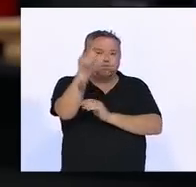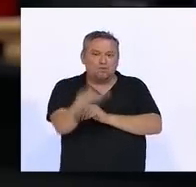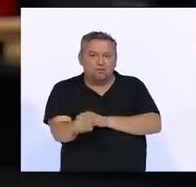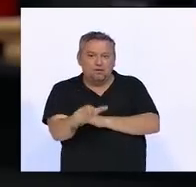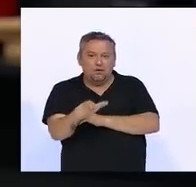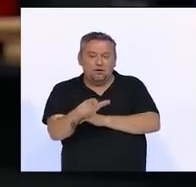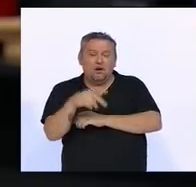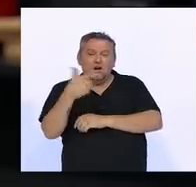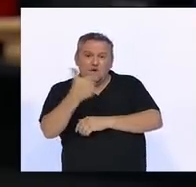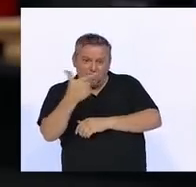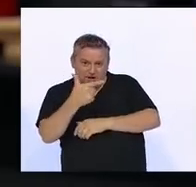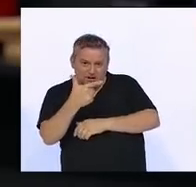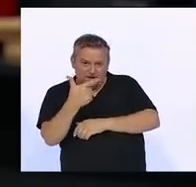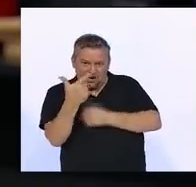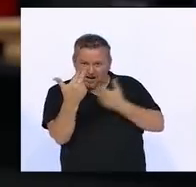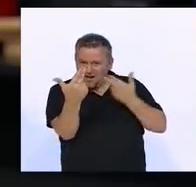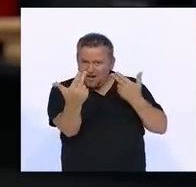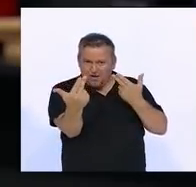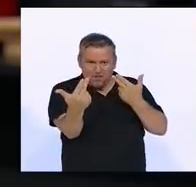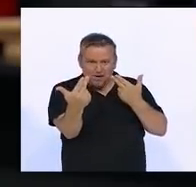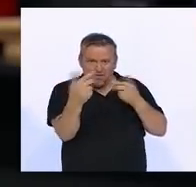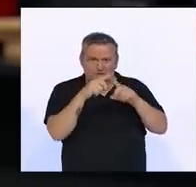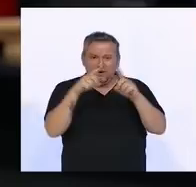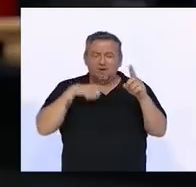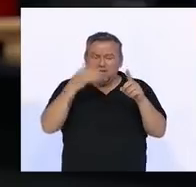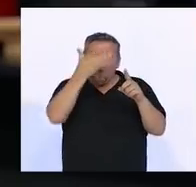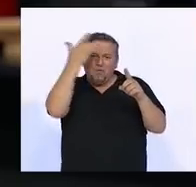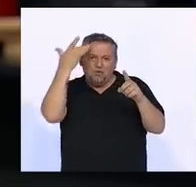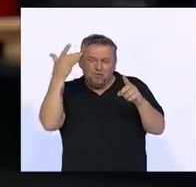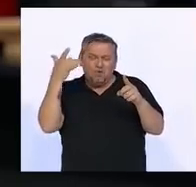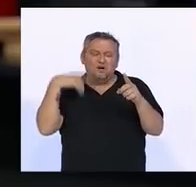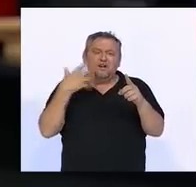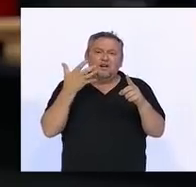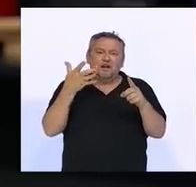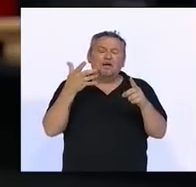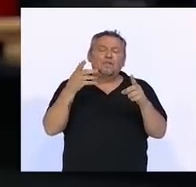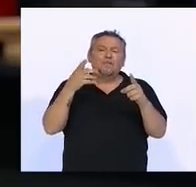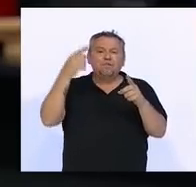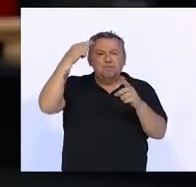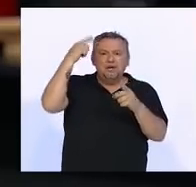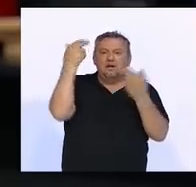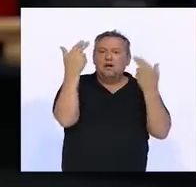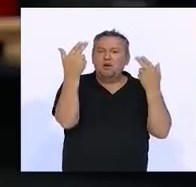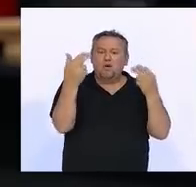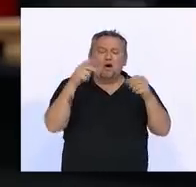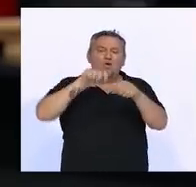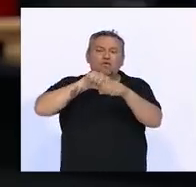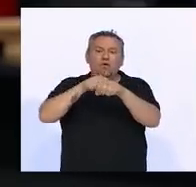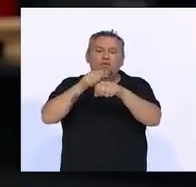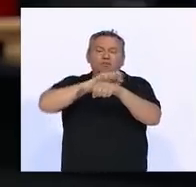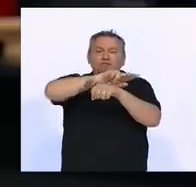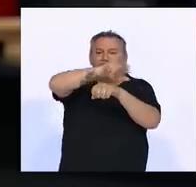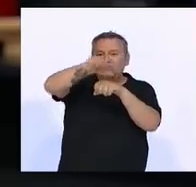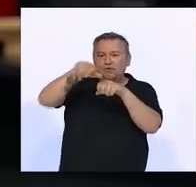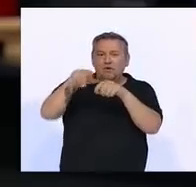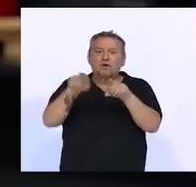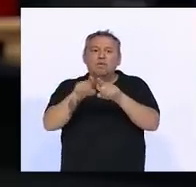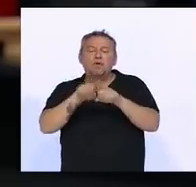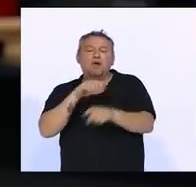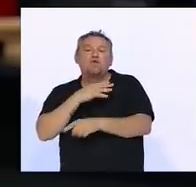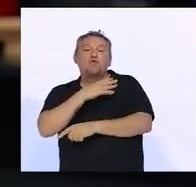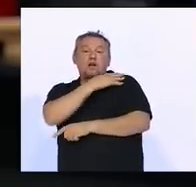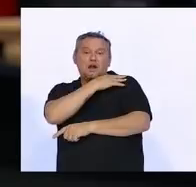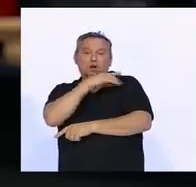uma pessoa diferente, muito ao contrário, eles são reacionários e os dois pensam da mesma forma. Aliás, todo general